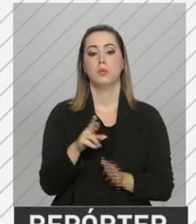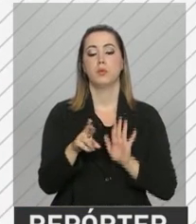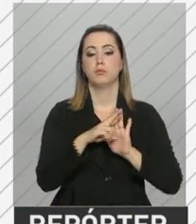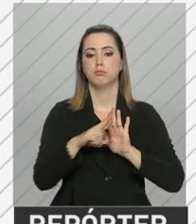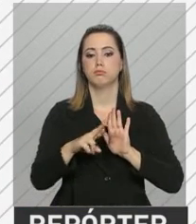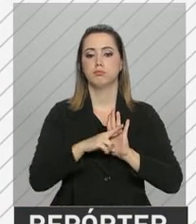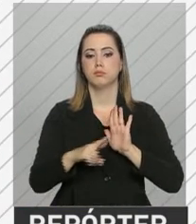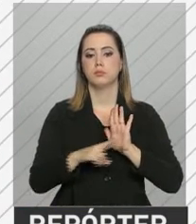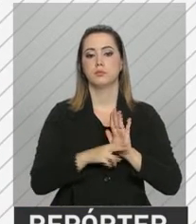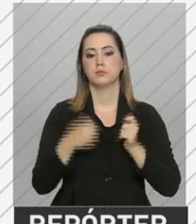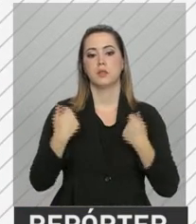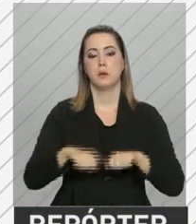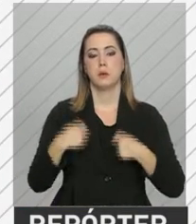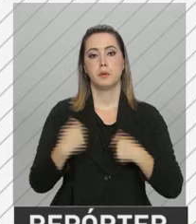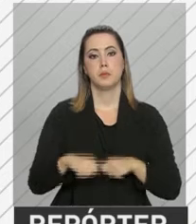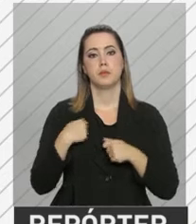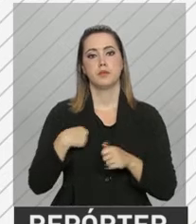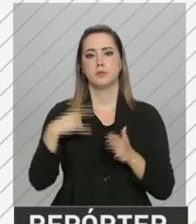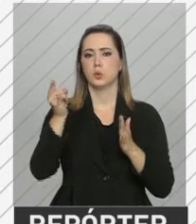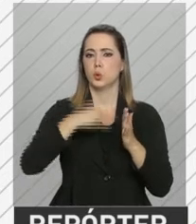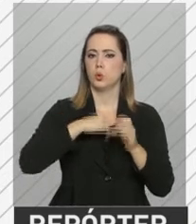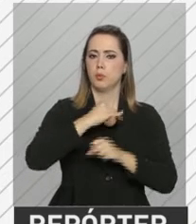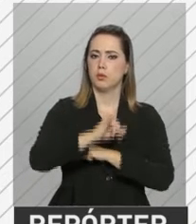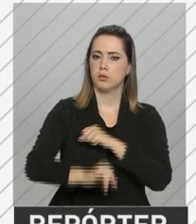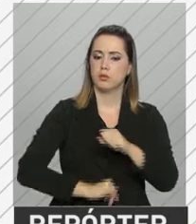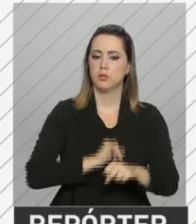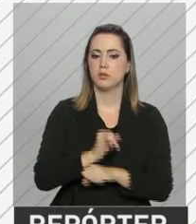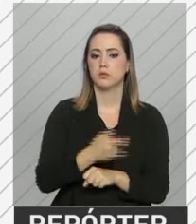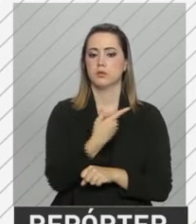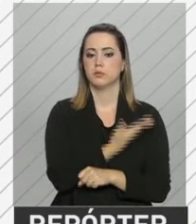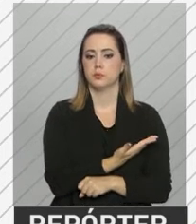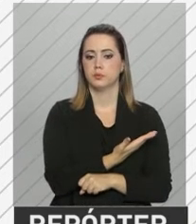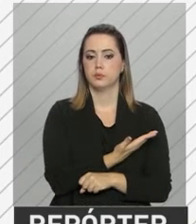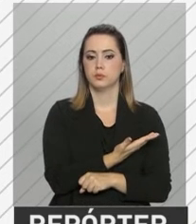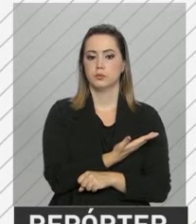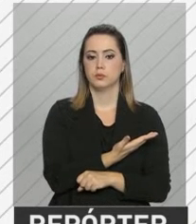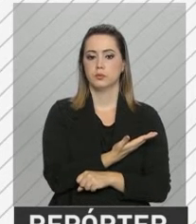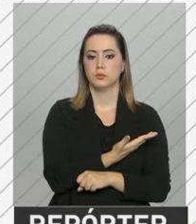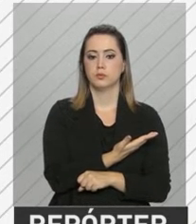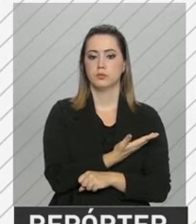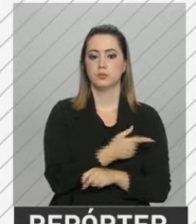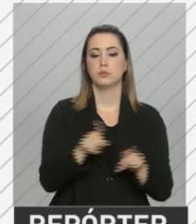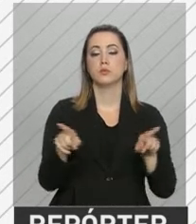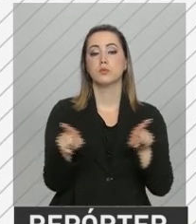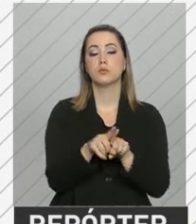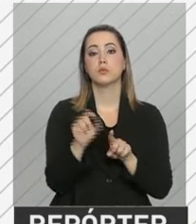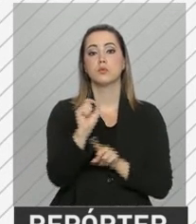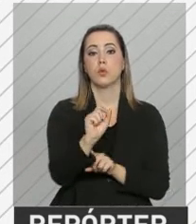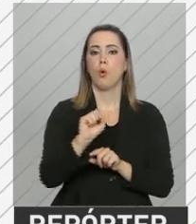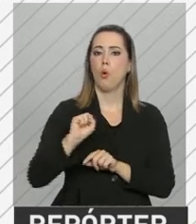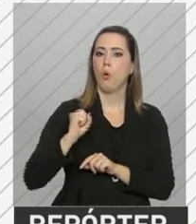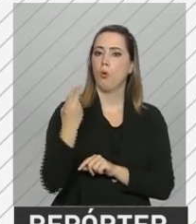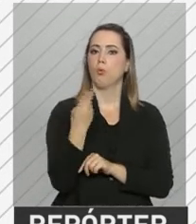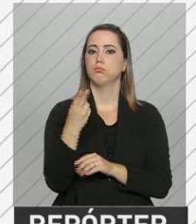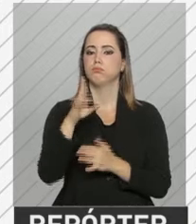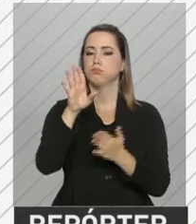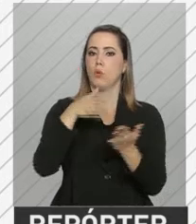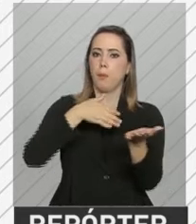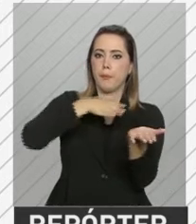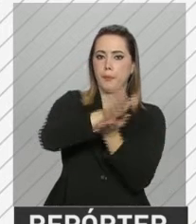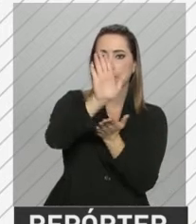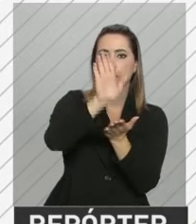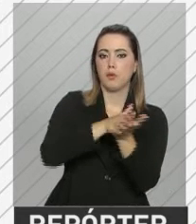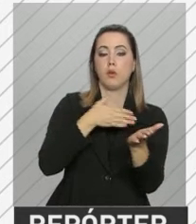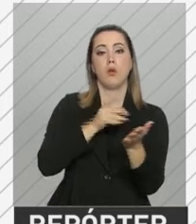paciente precisa preencher o formulário eletrônico na página do Form SUS na internet ou imprimir o documento